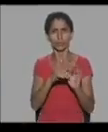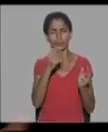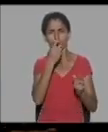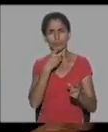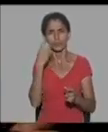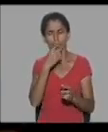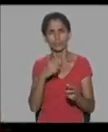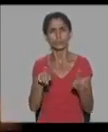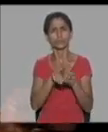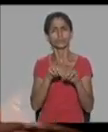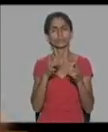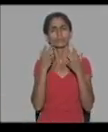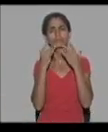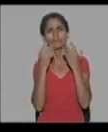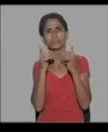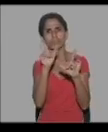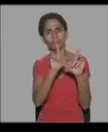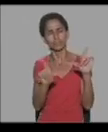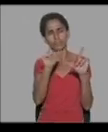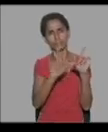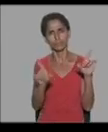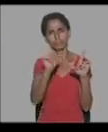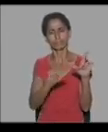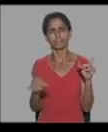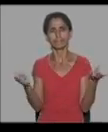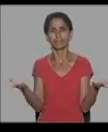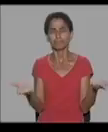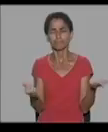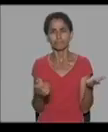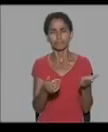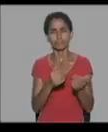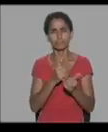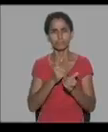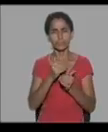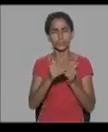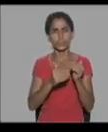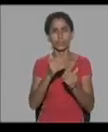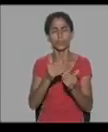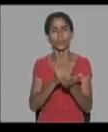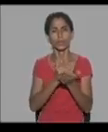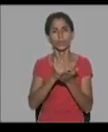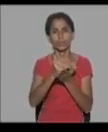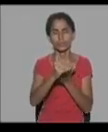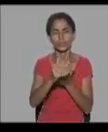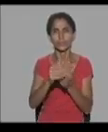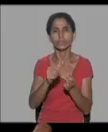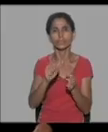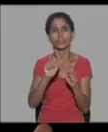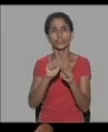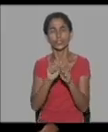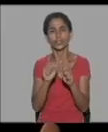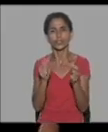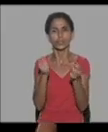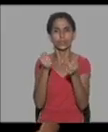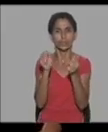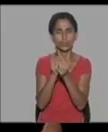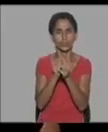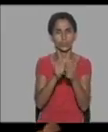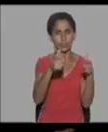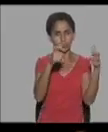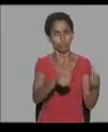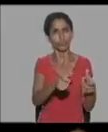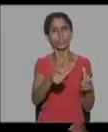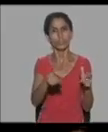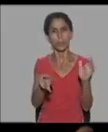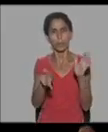tanto da música, quanto do teatro, quanto da literatura, que a gente começa a construir um espaço